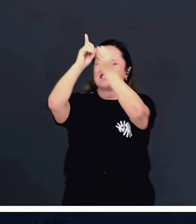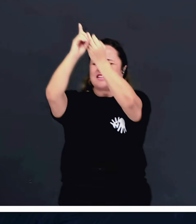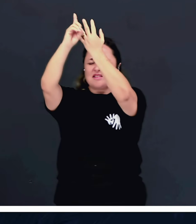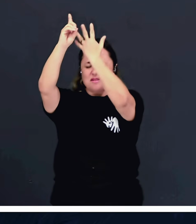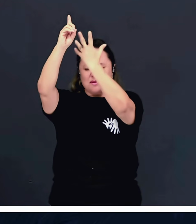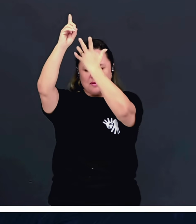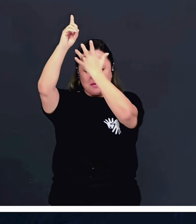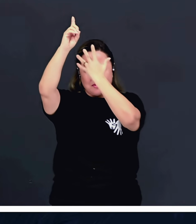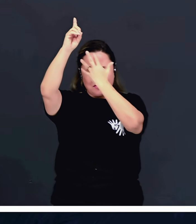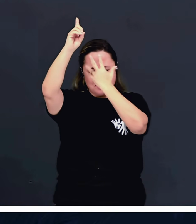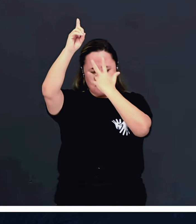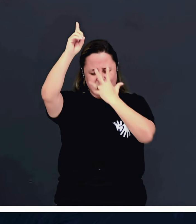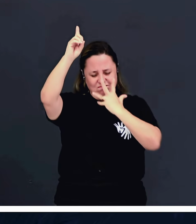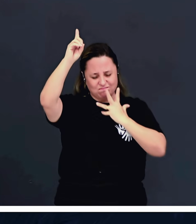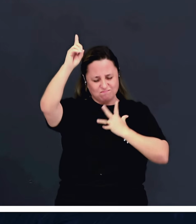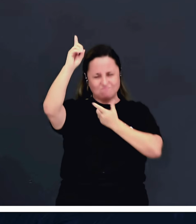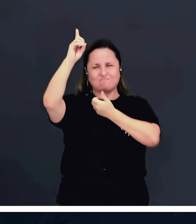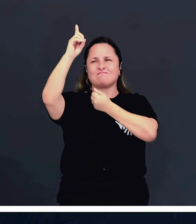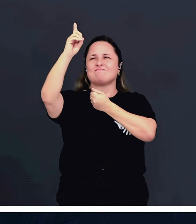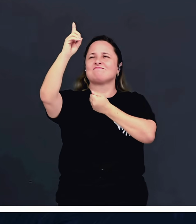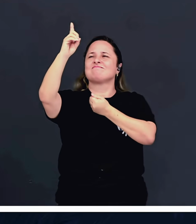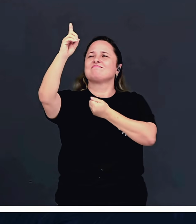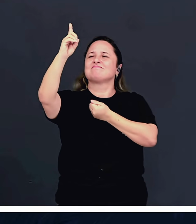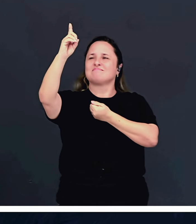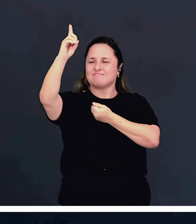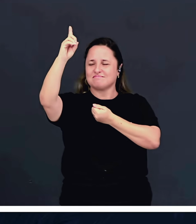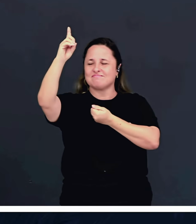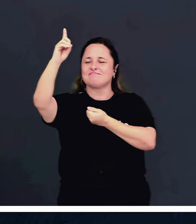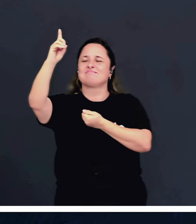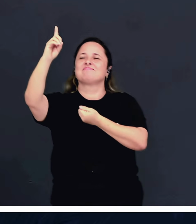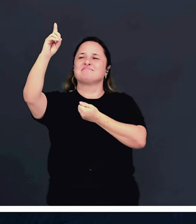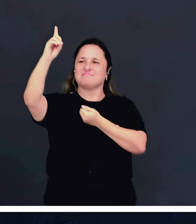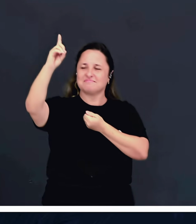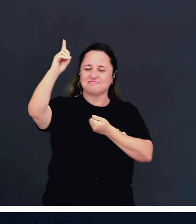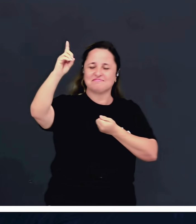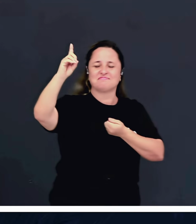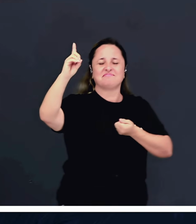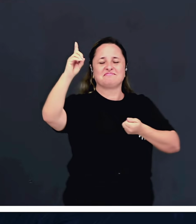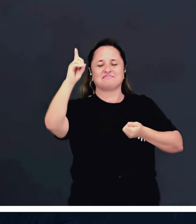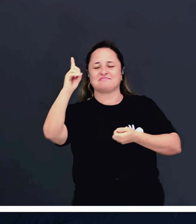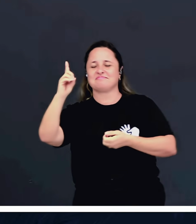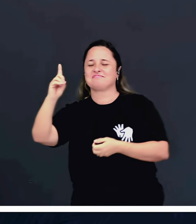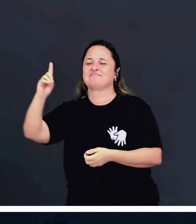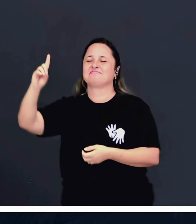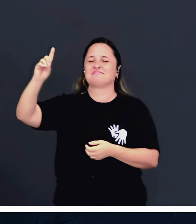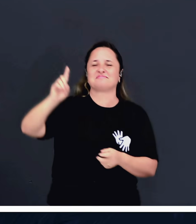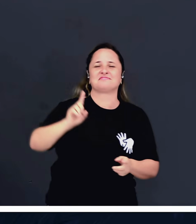Fonte da salvação, só Tu és, Jesus.